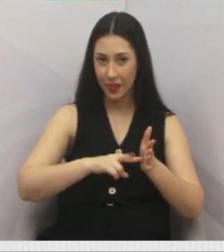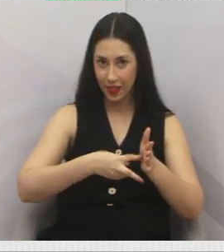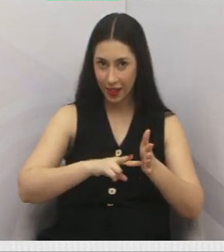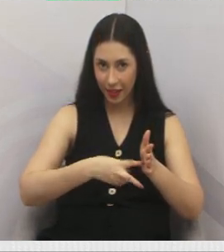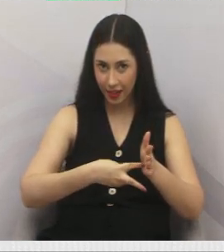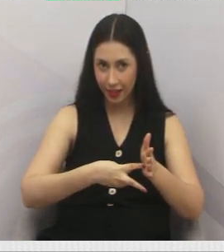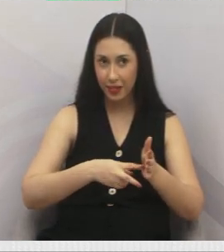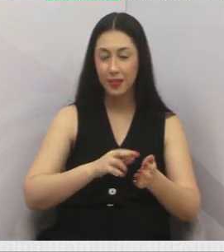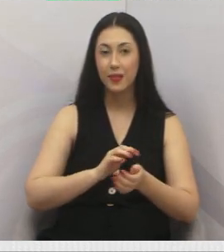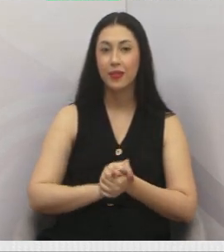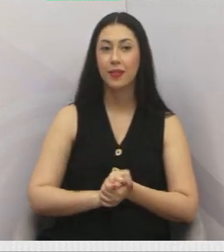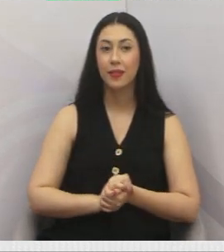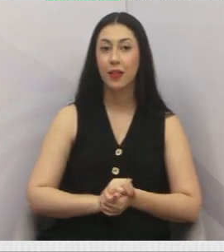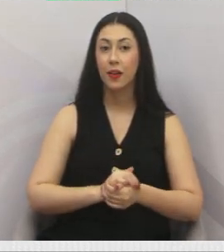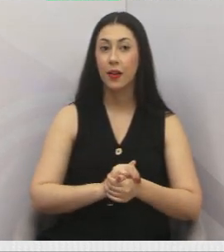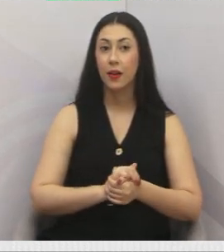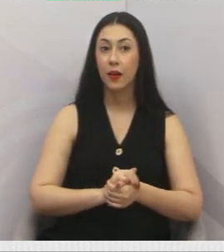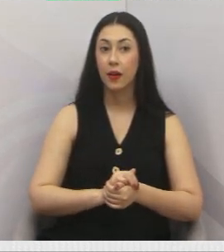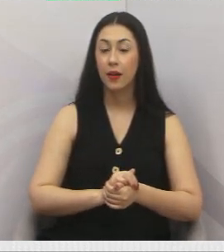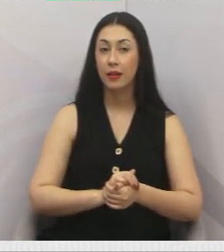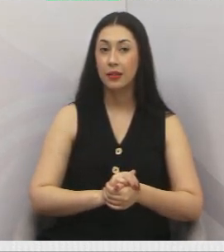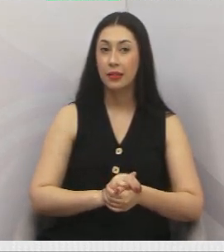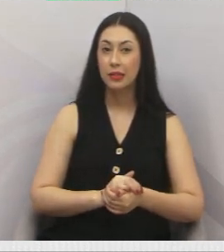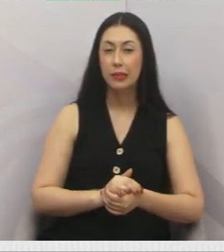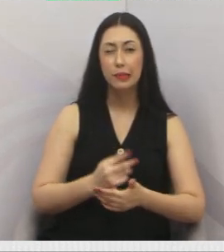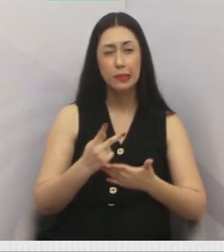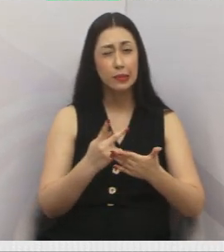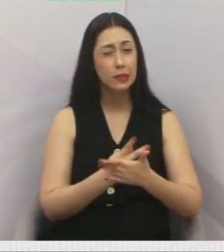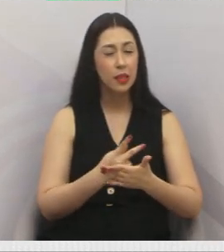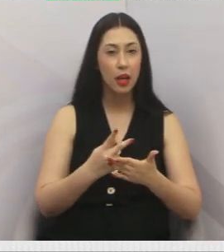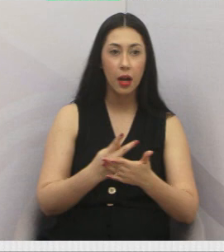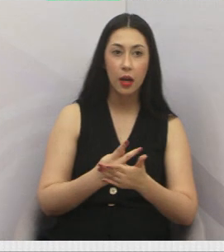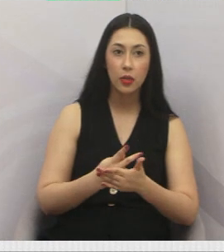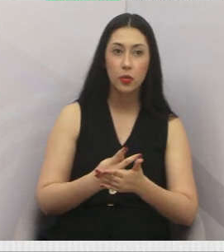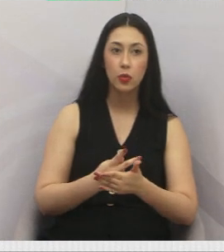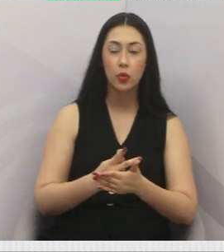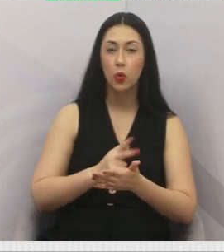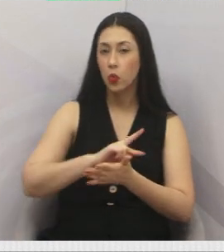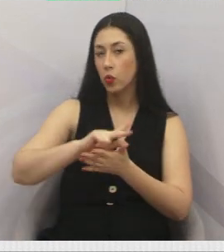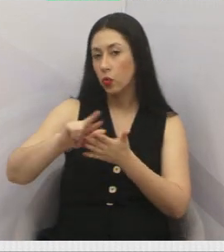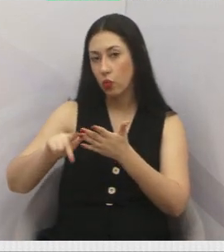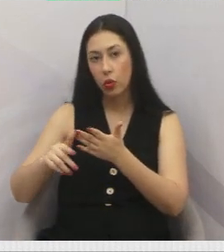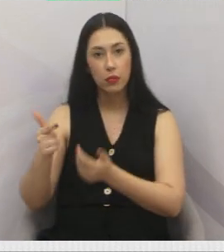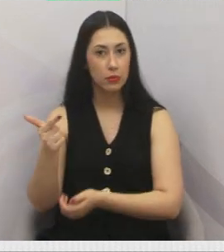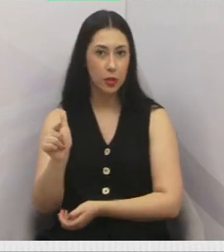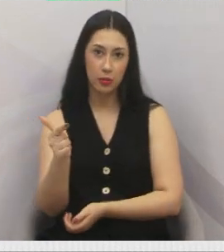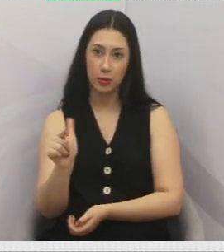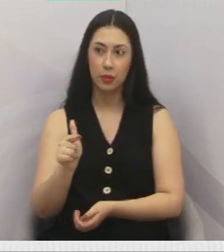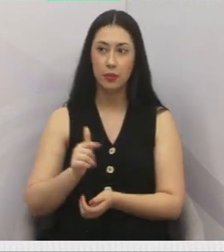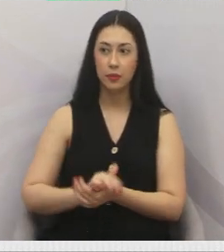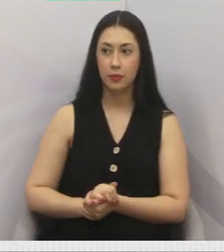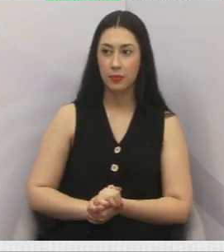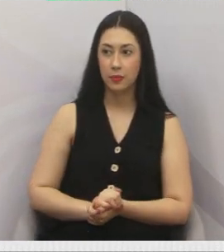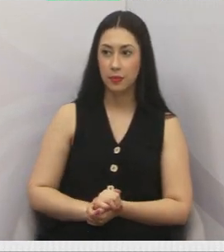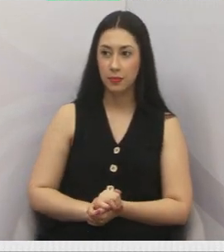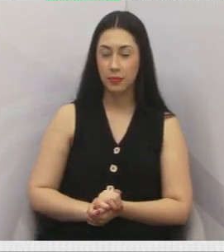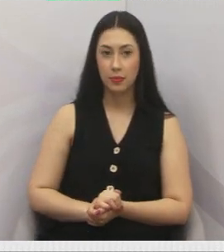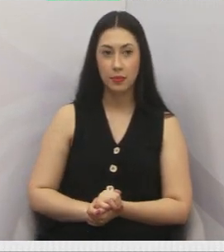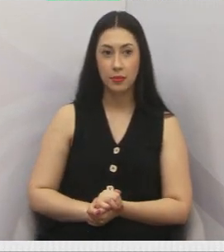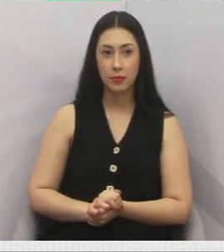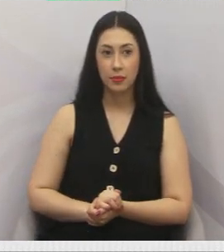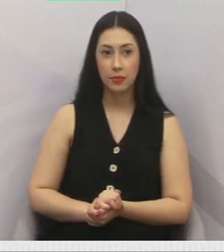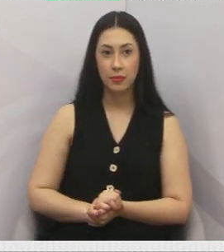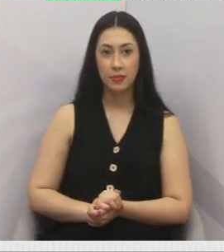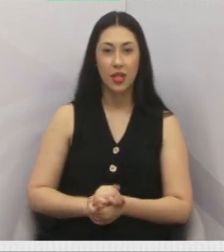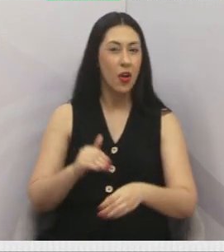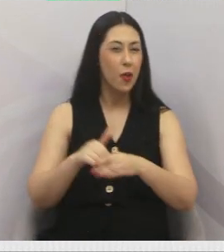Segmento entidade de classe sindical, parcialmente inconclusivo, e os demais votos em branco. Então, voto